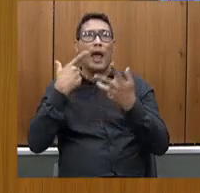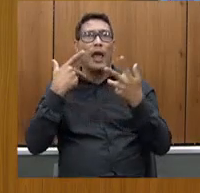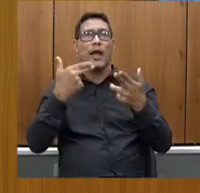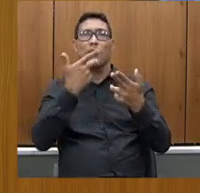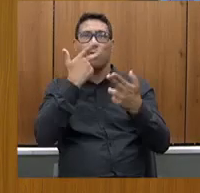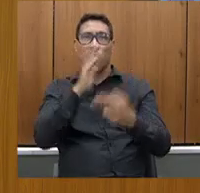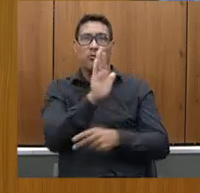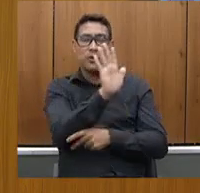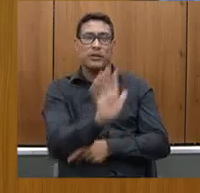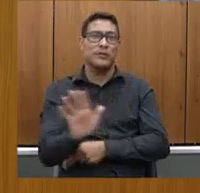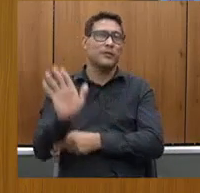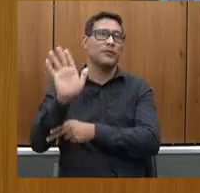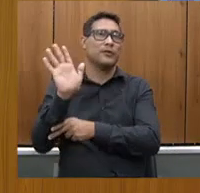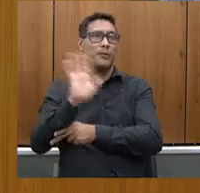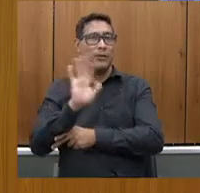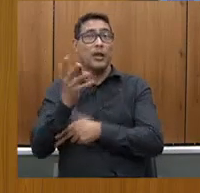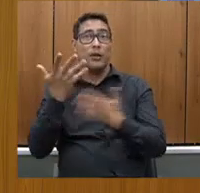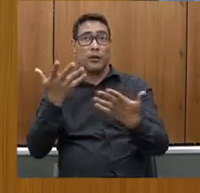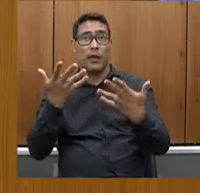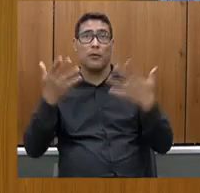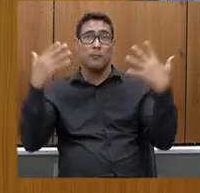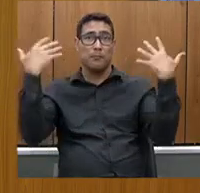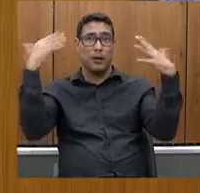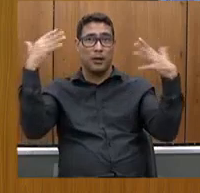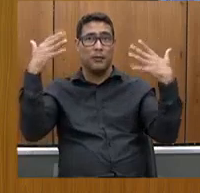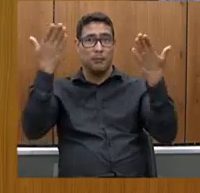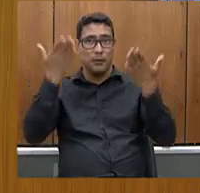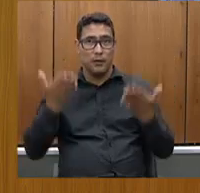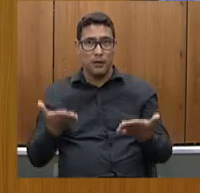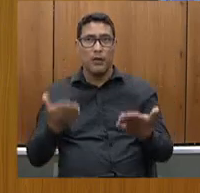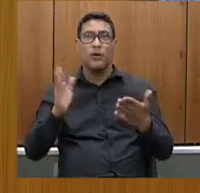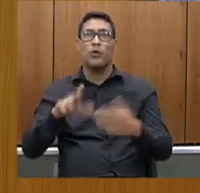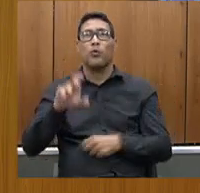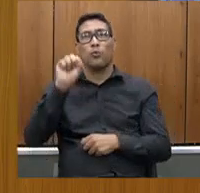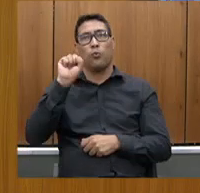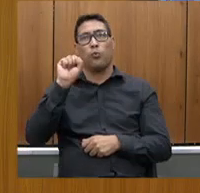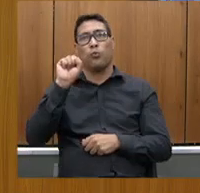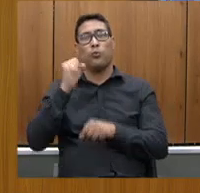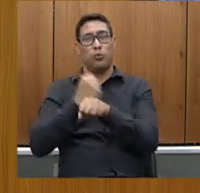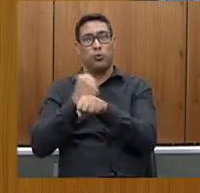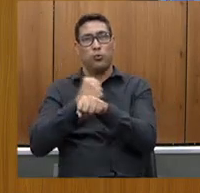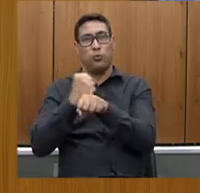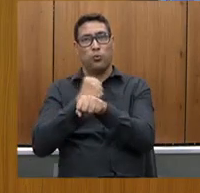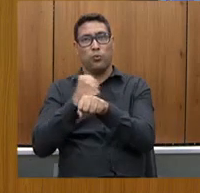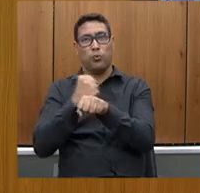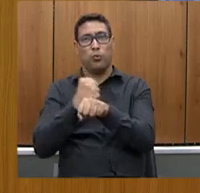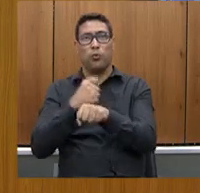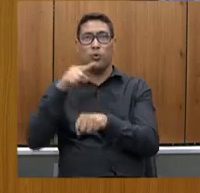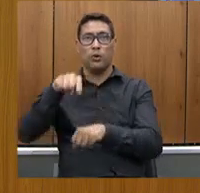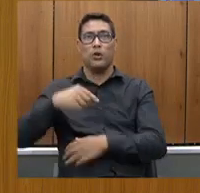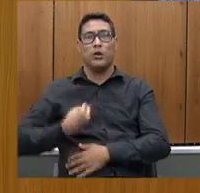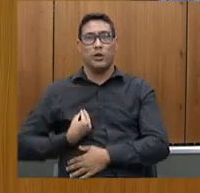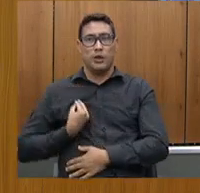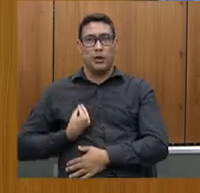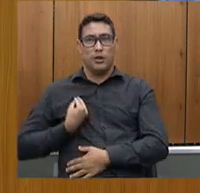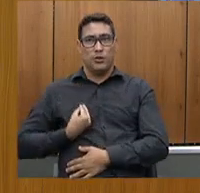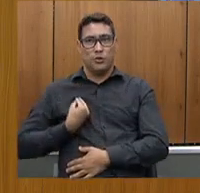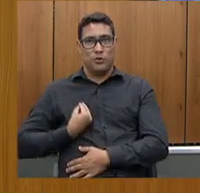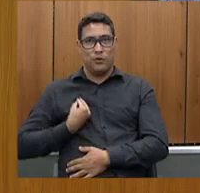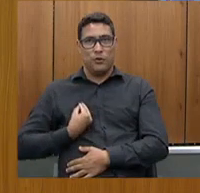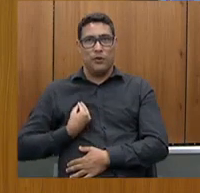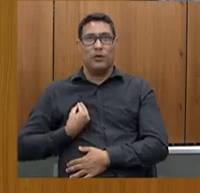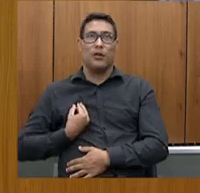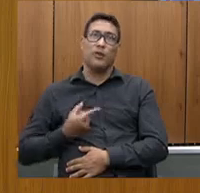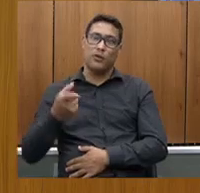eu quero parabenizá-lo pela condução 18 anos que estive nessa casa como né